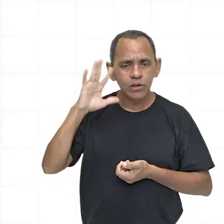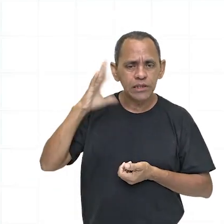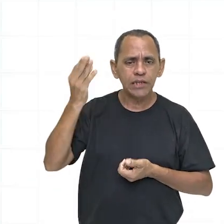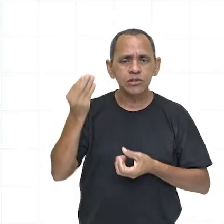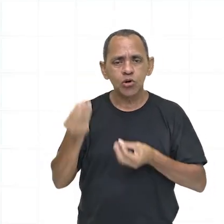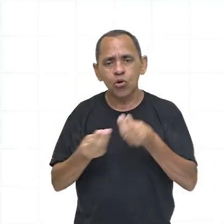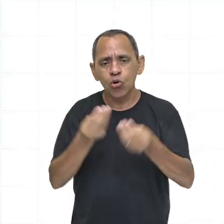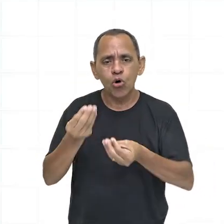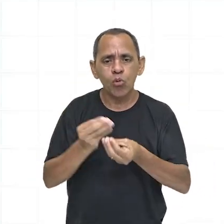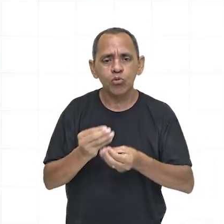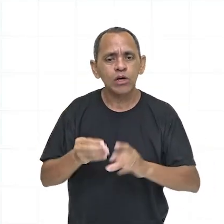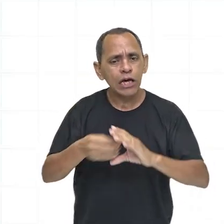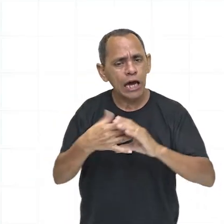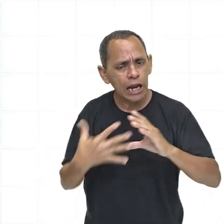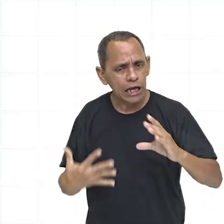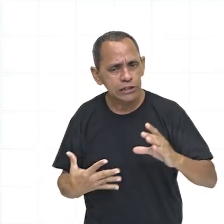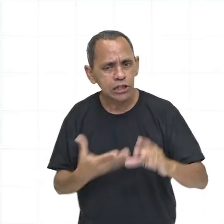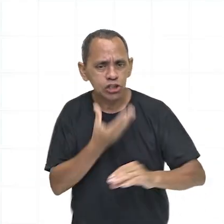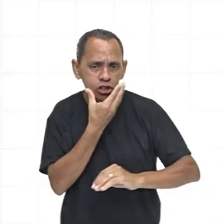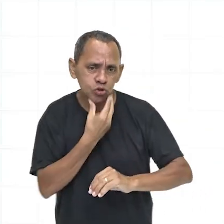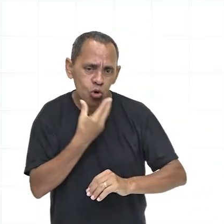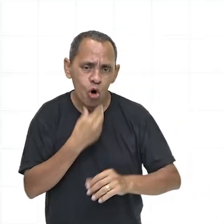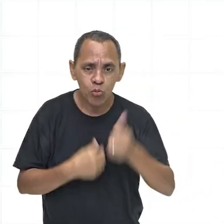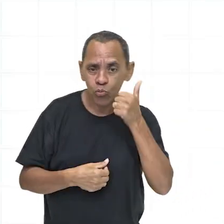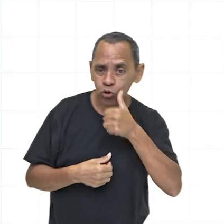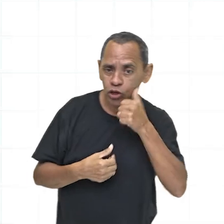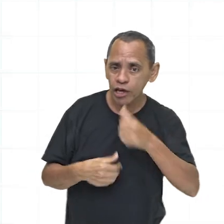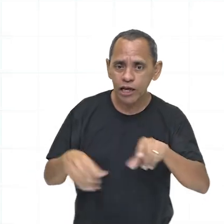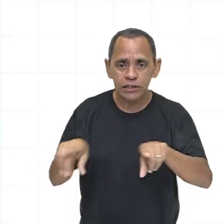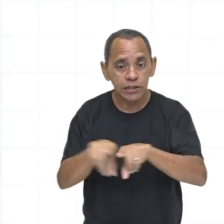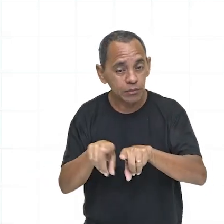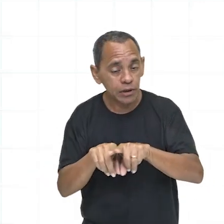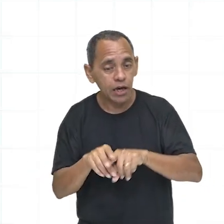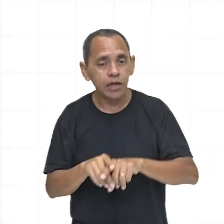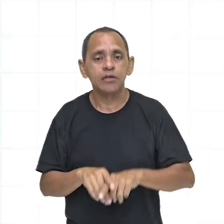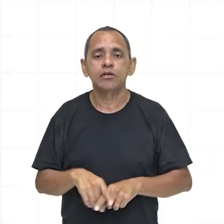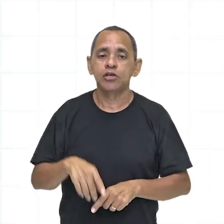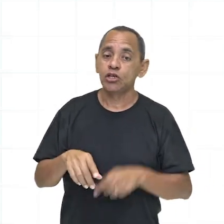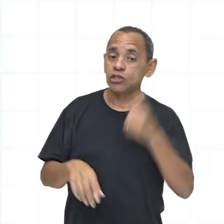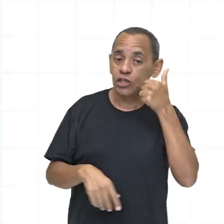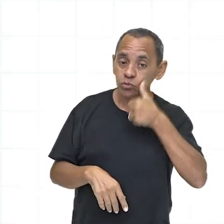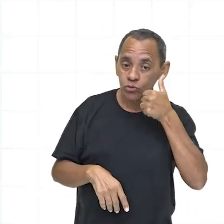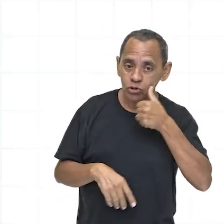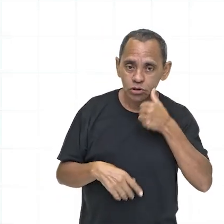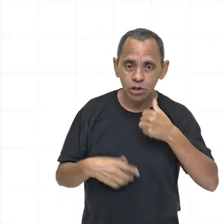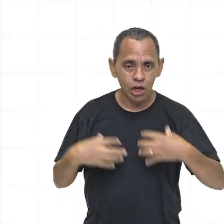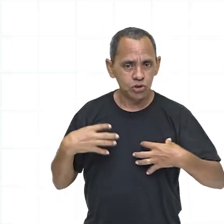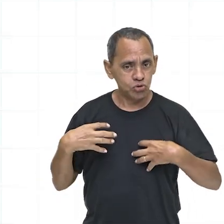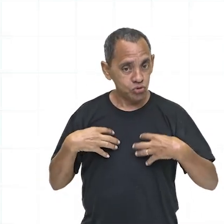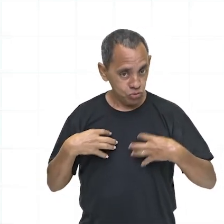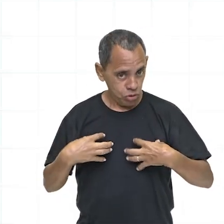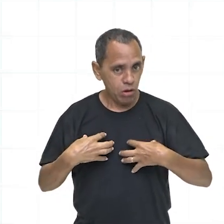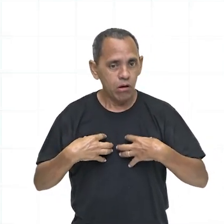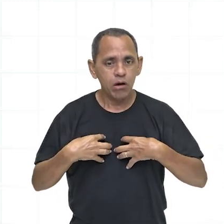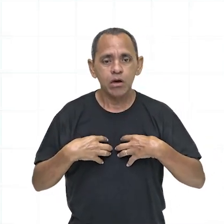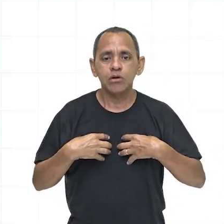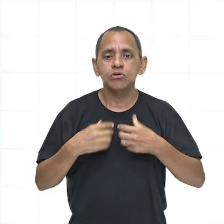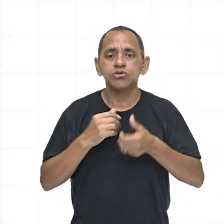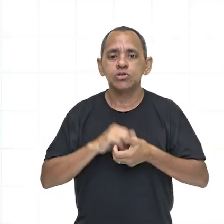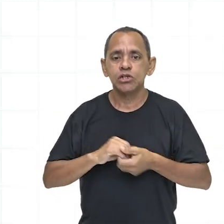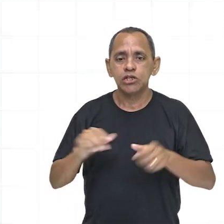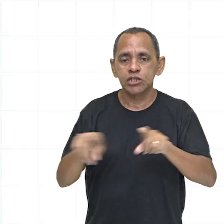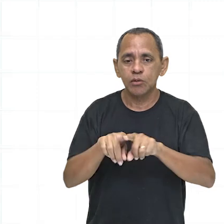masculinos ou femininos, né? Seios nas mulheres, quadris mais largos. Nos homens, a musculatura começa a ficar